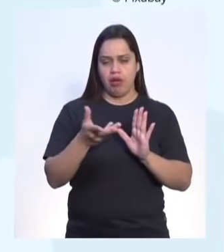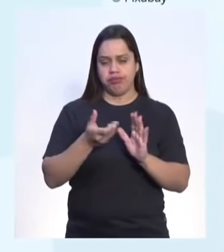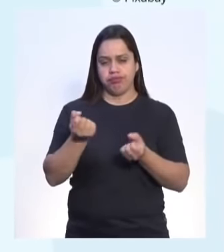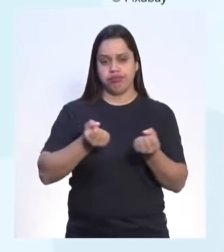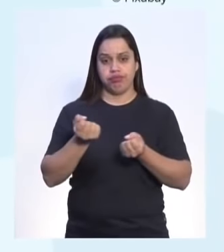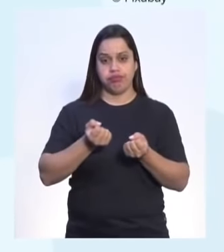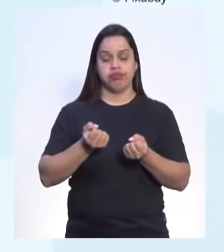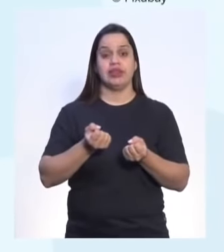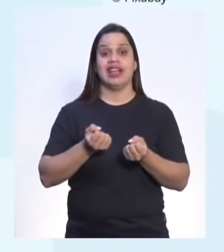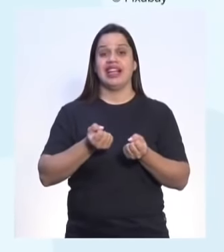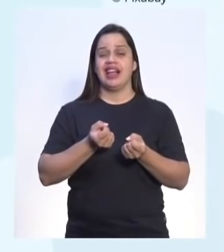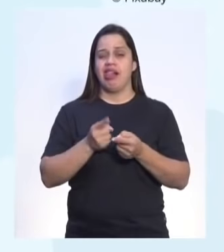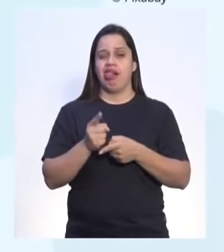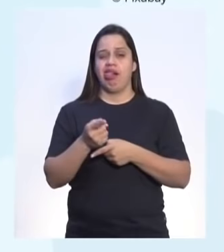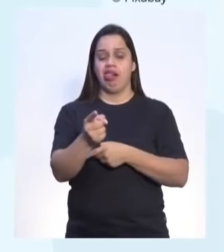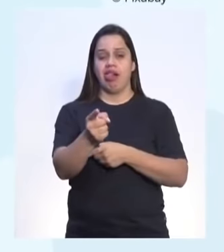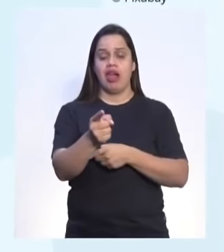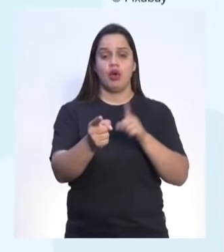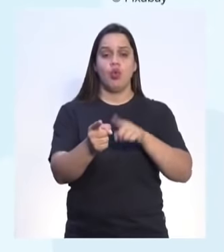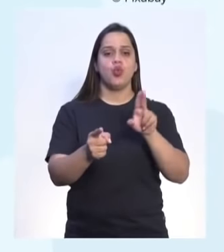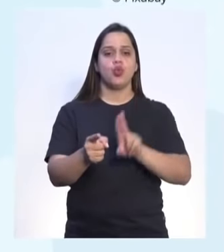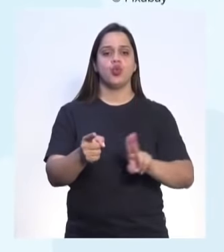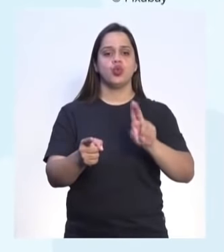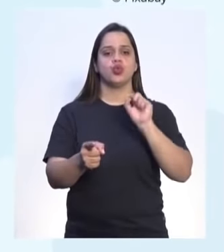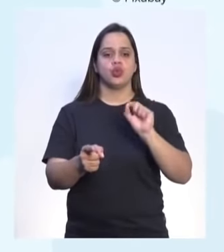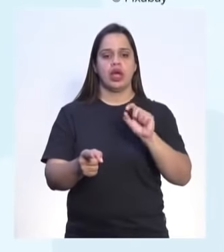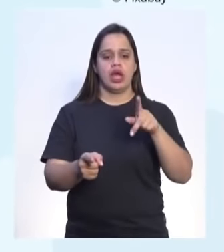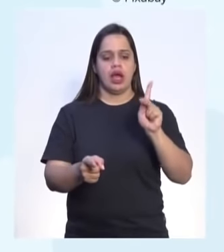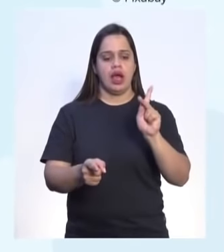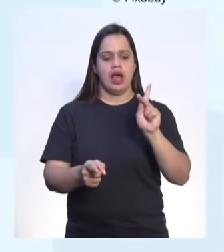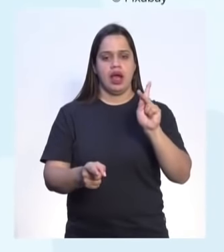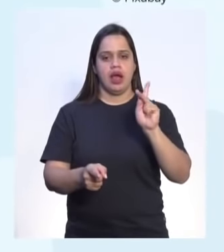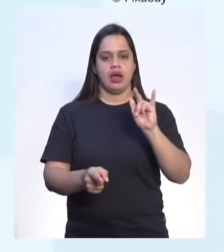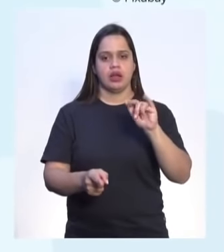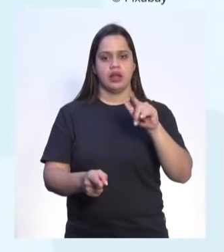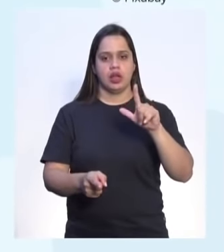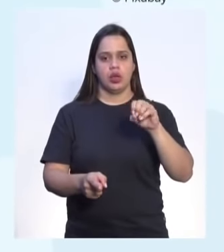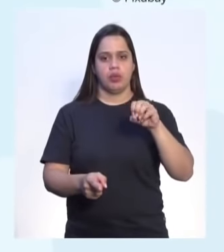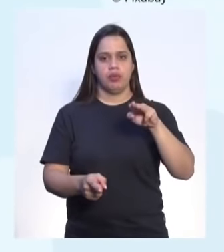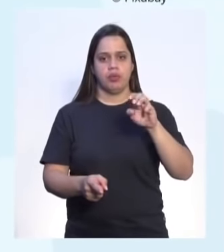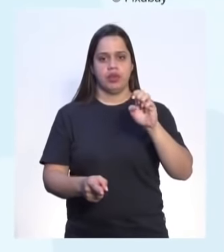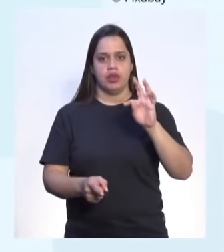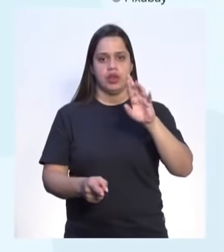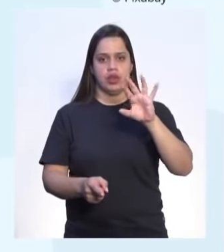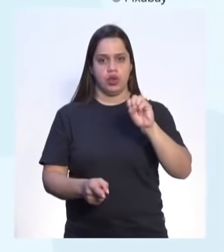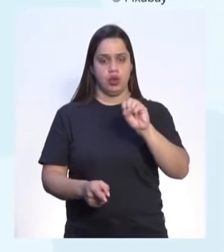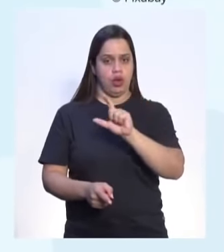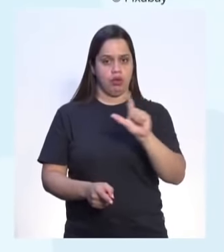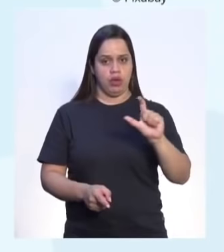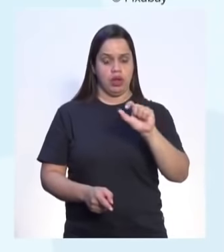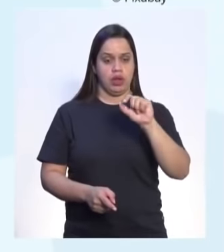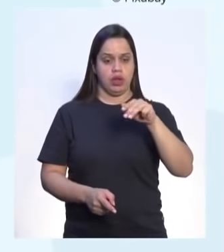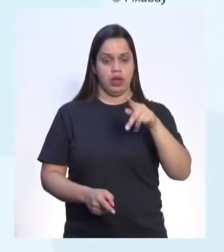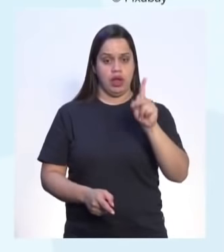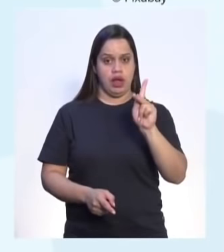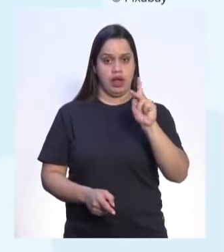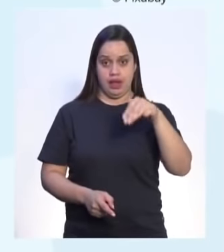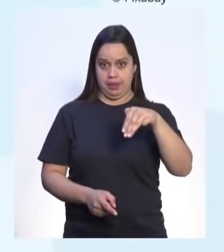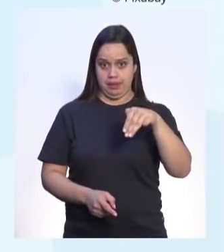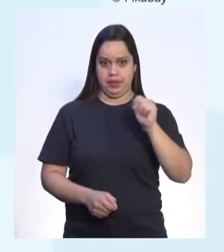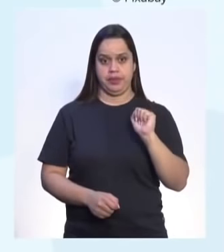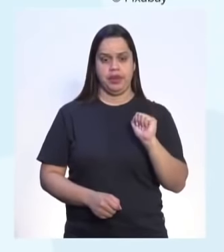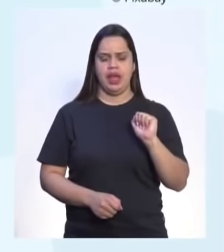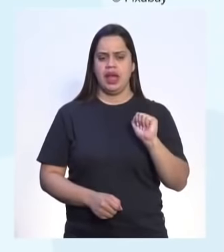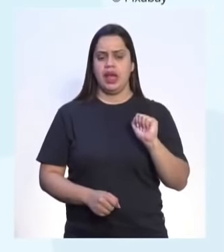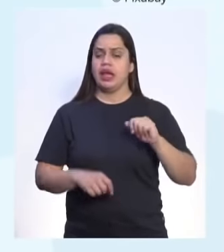o quilômetro, tá? Famoso KM. Tá ok? Então, veja que existem outras unidades para